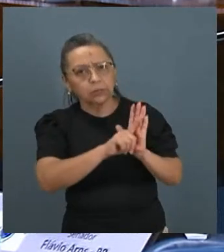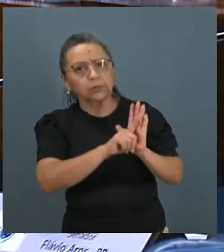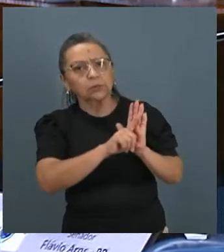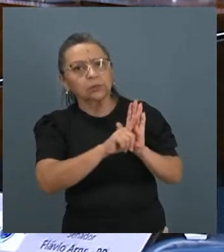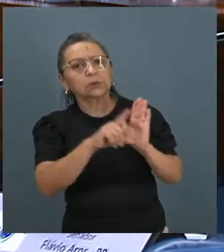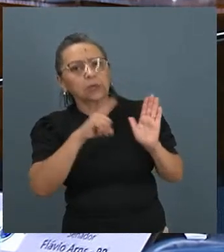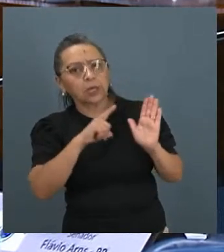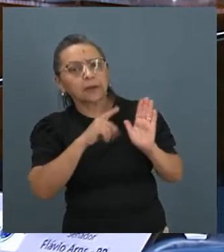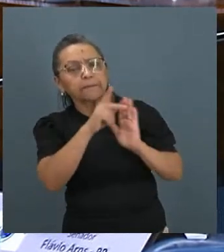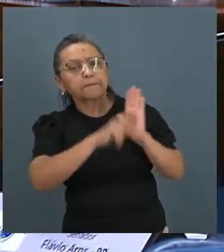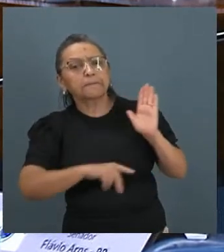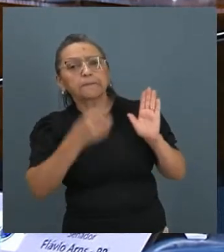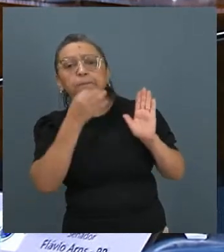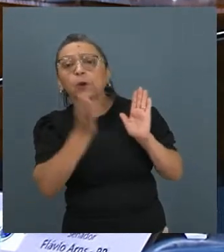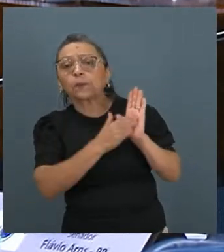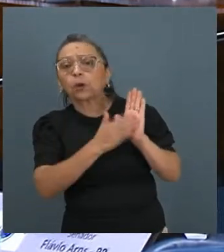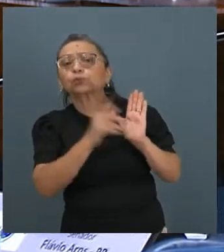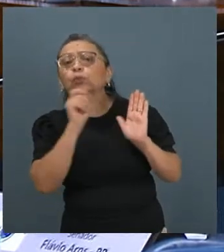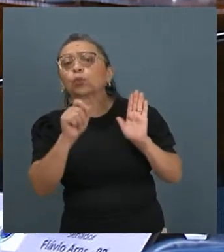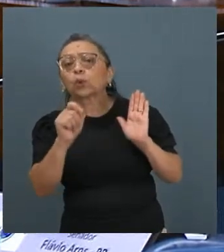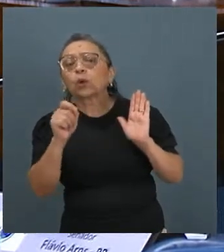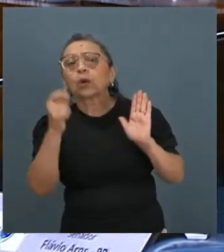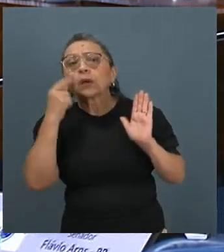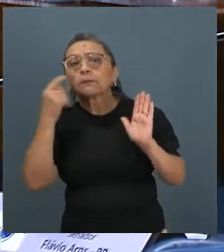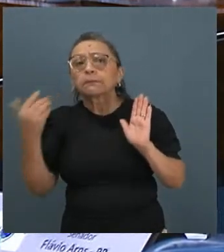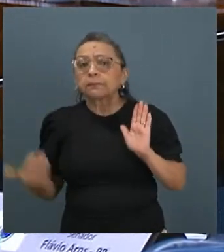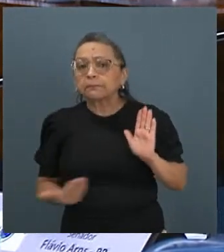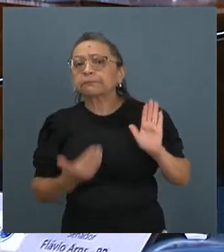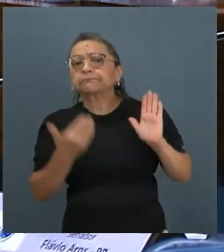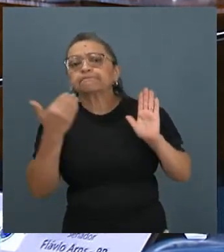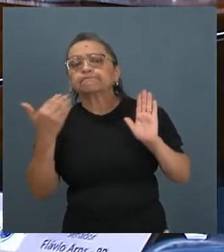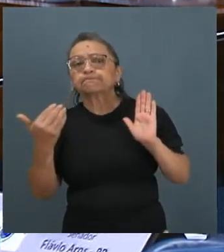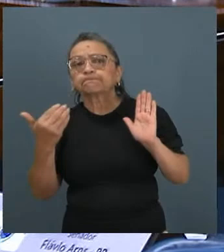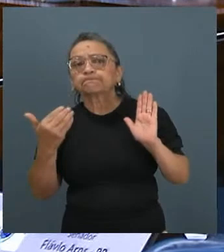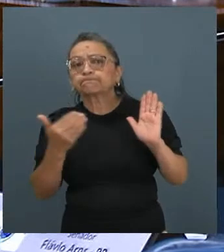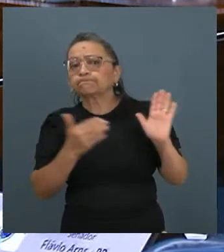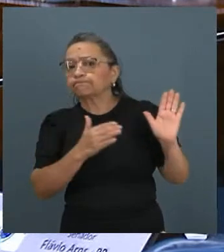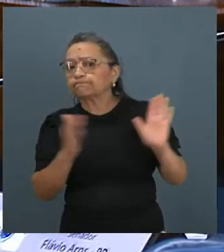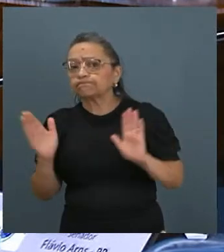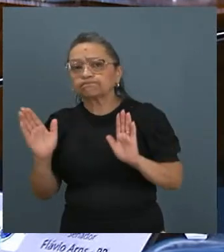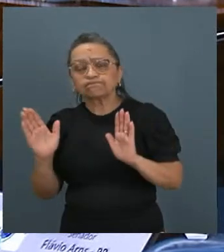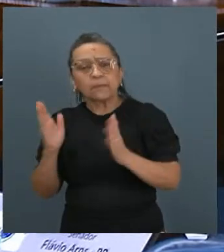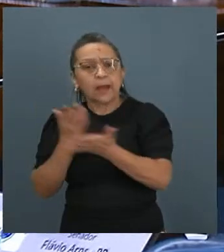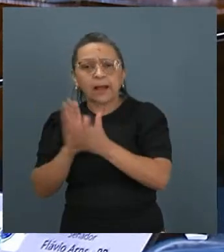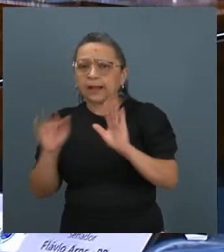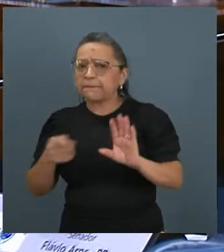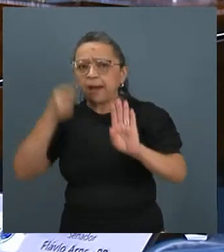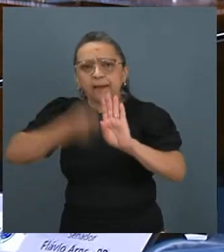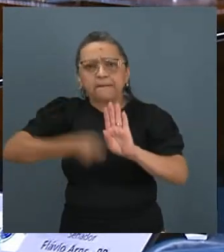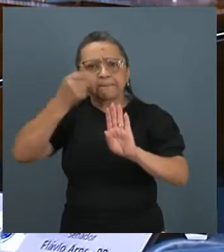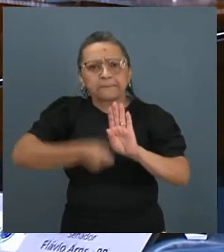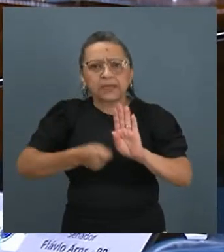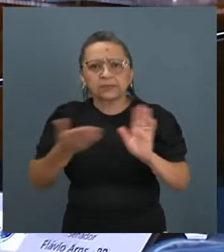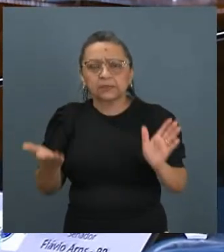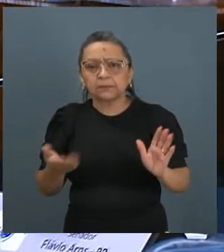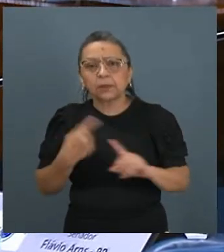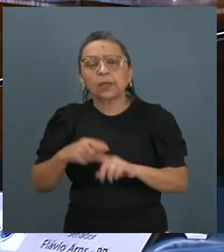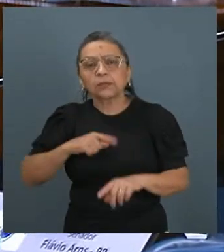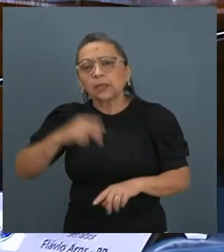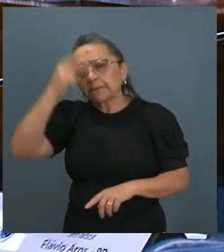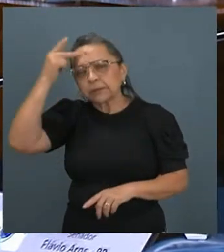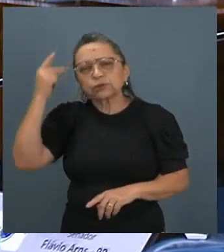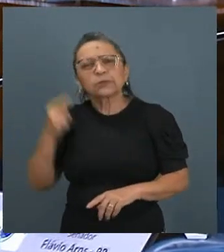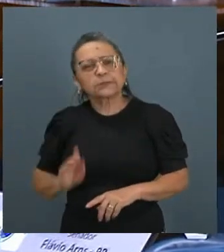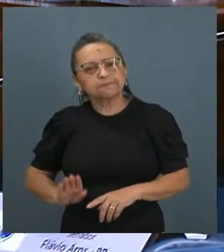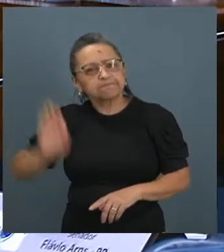inclusive, propostos para se terminar com a chaga das bets. Há pessoas que